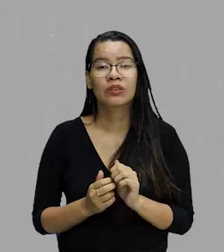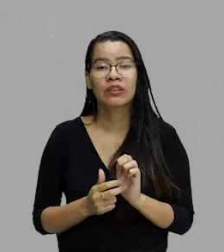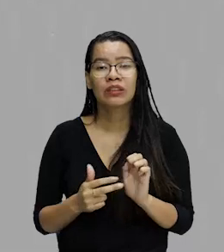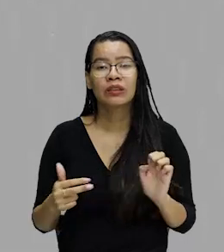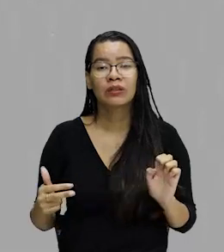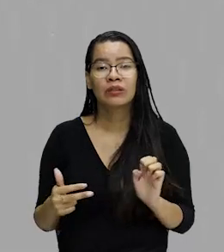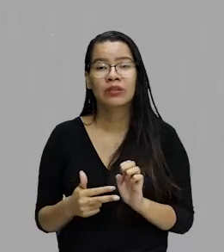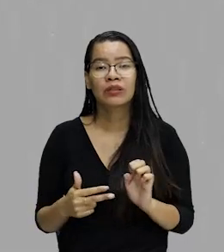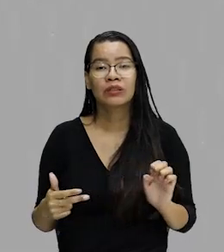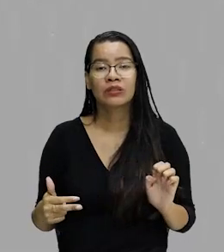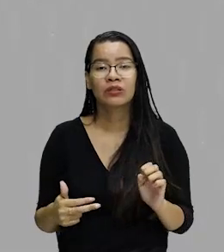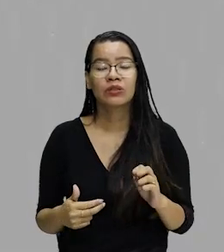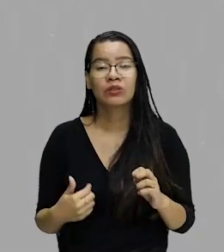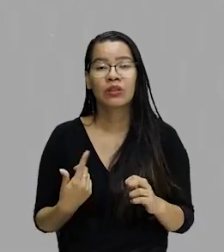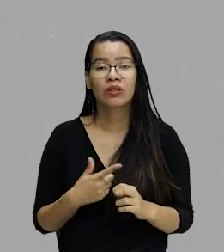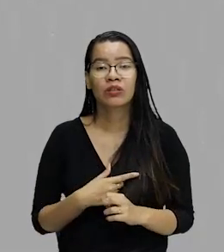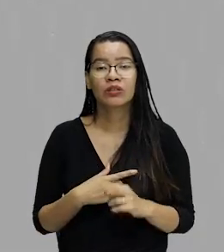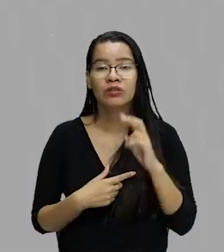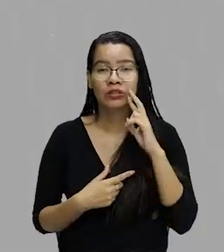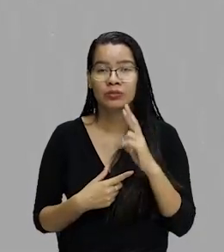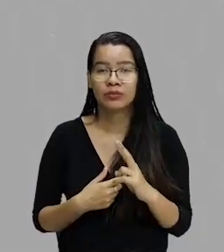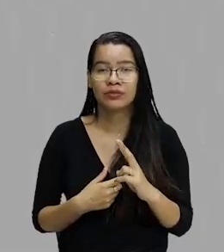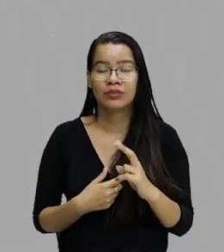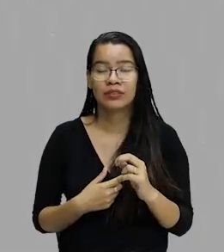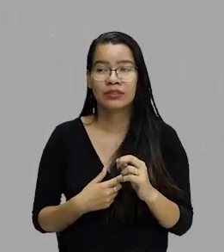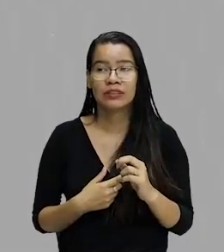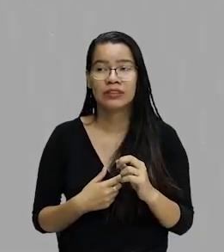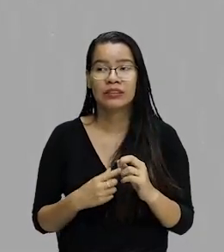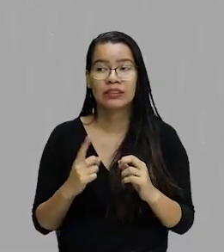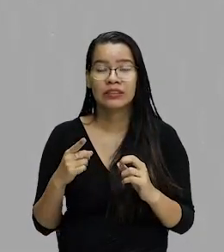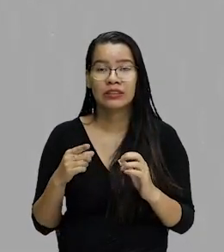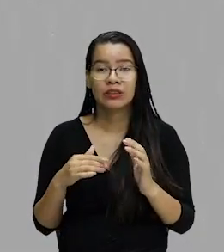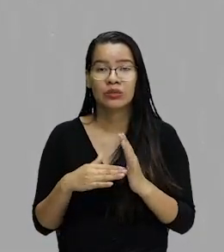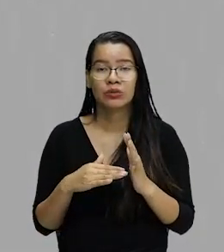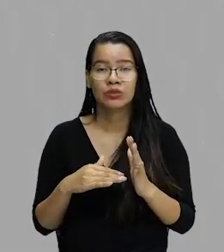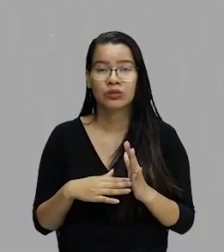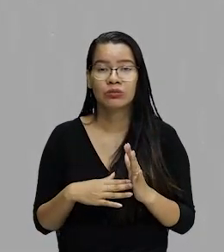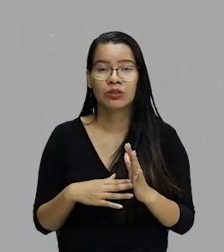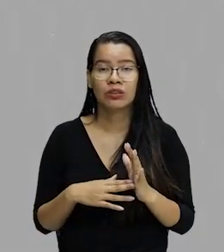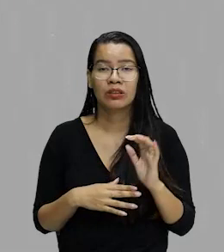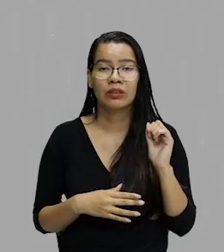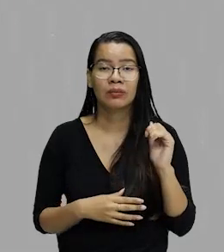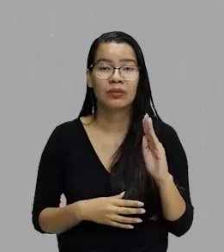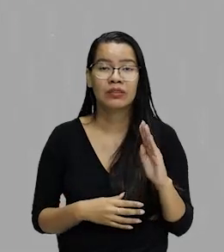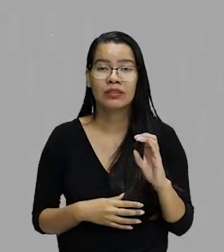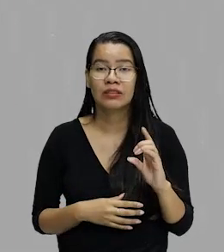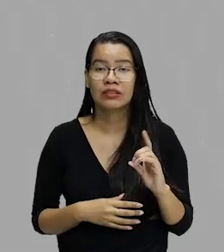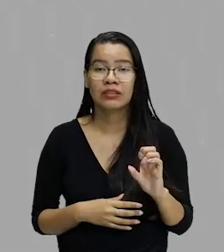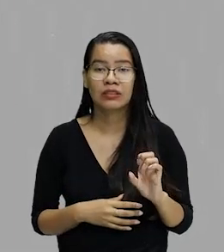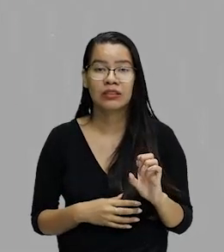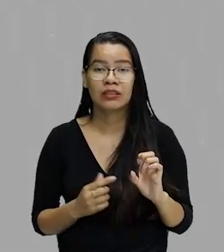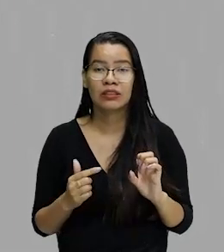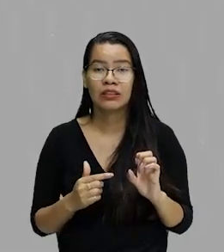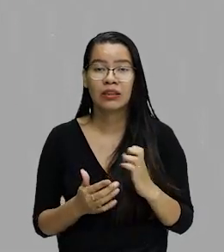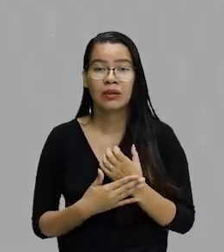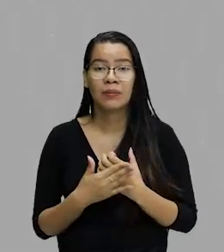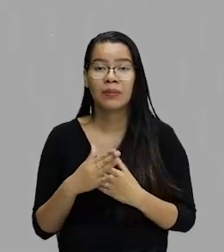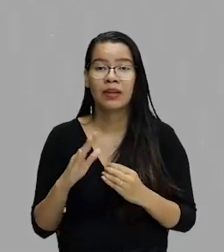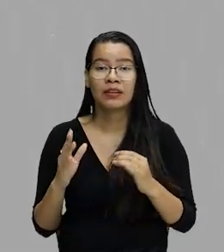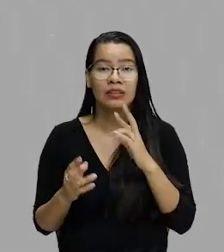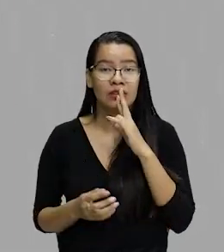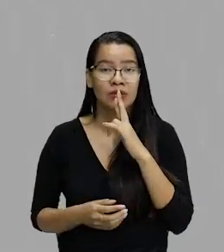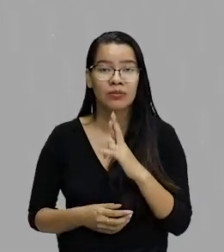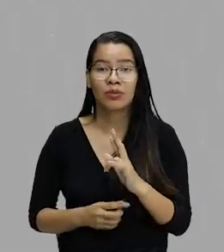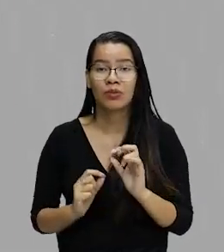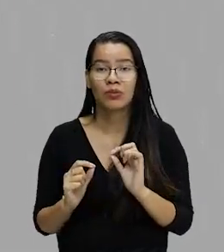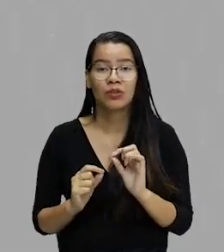dos quais nós estamos vendo aqui, esta última alternativa é a alternativa que mais preenche aquilo que o